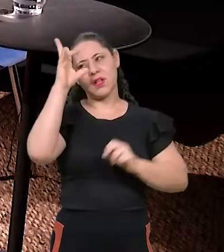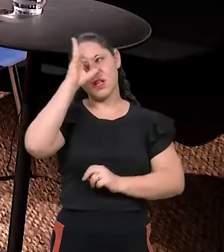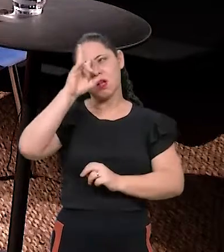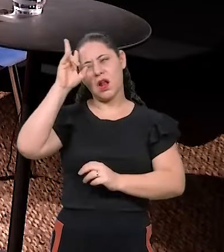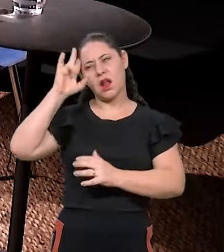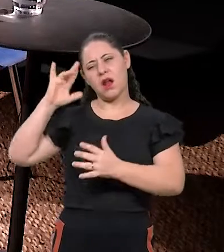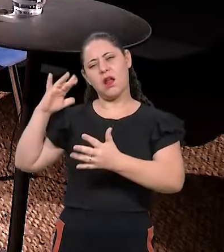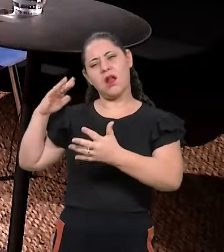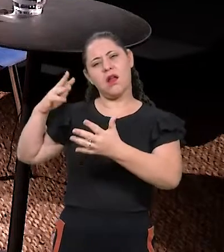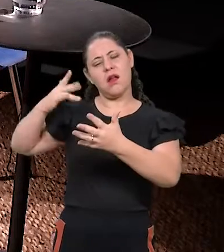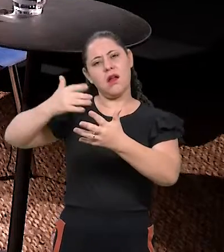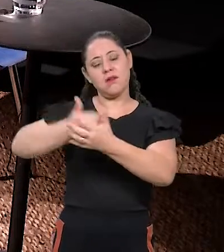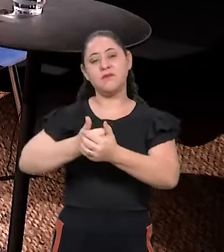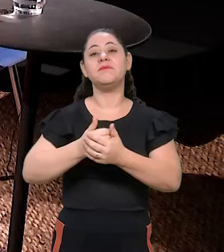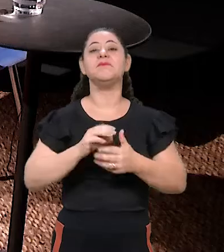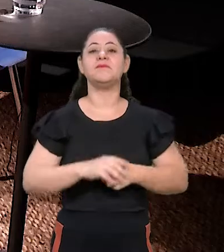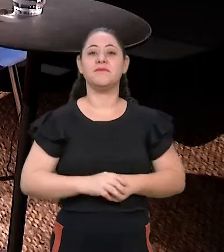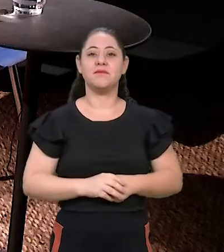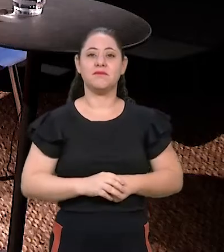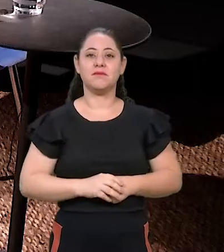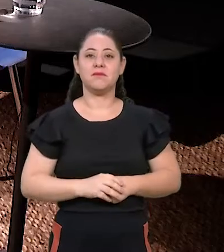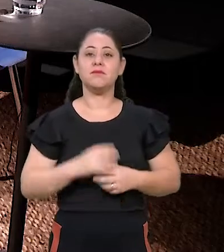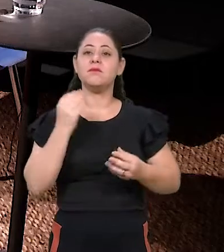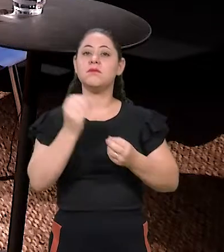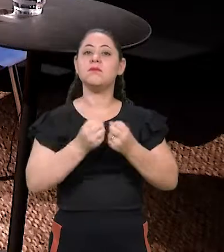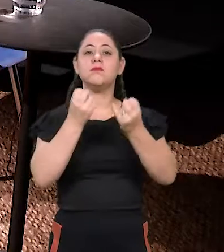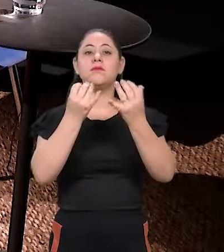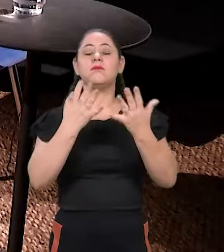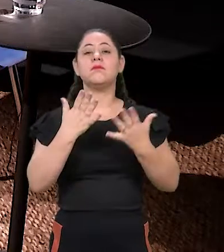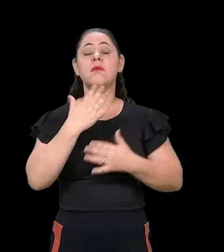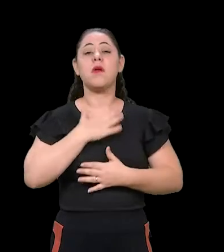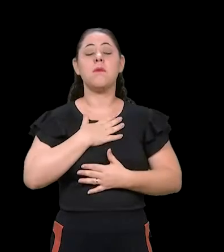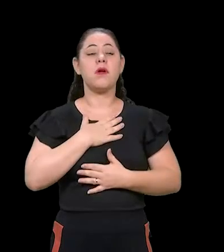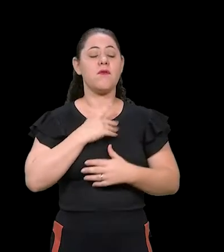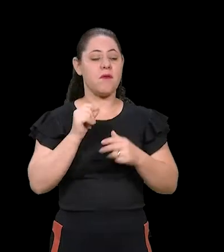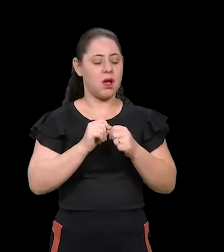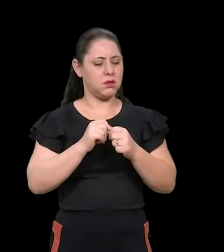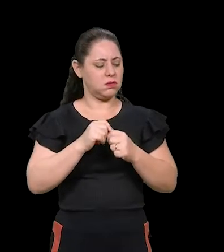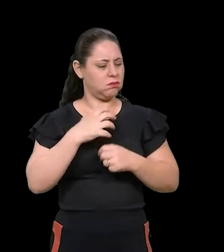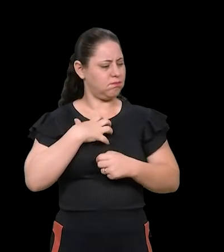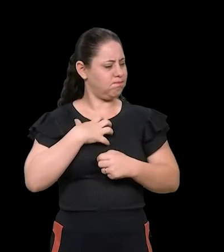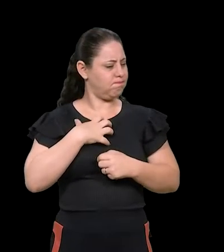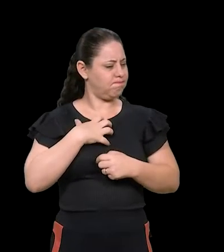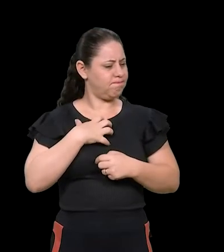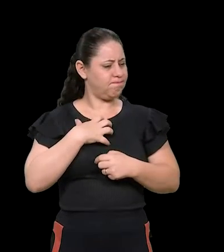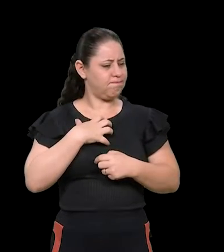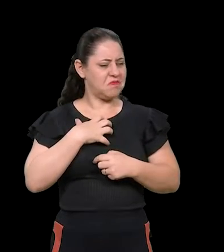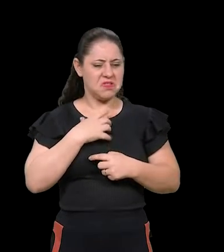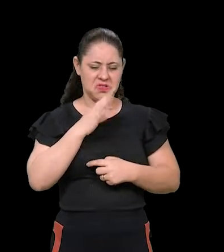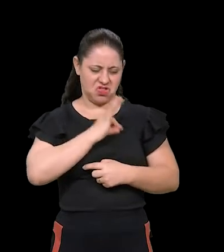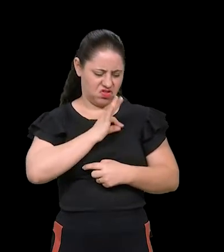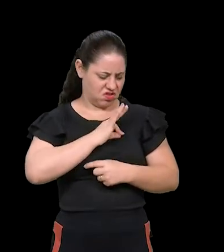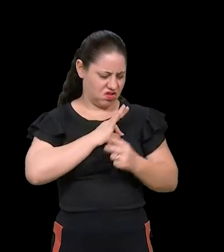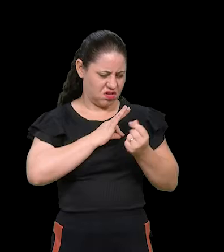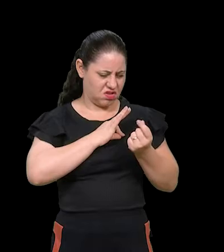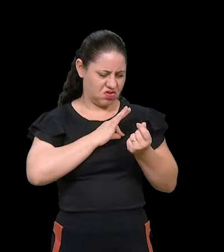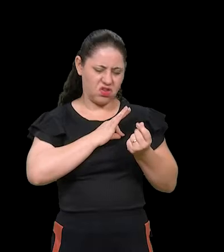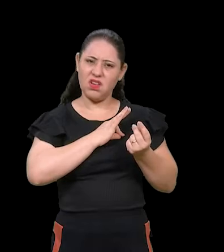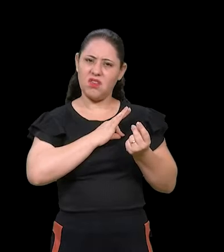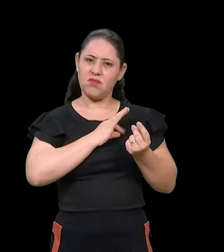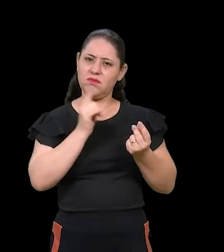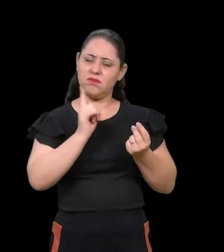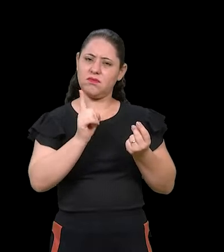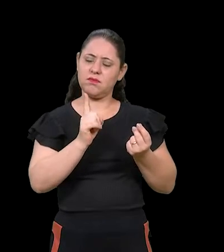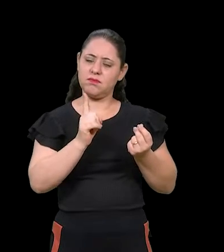já uma história em cima disso. E como eu falei, o que me move nunca foi o dinheiro, né? Nunca